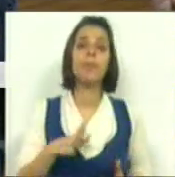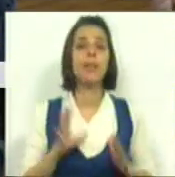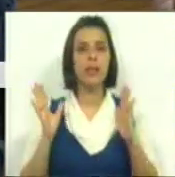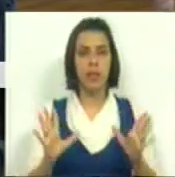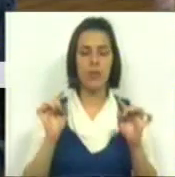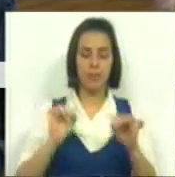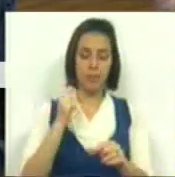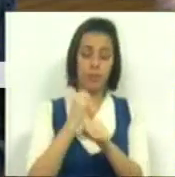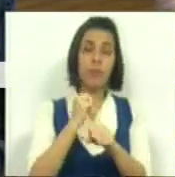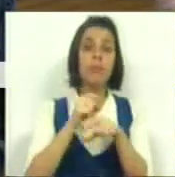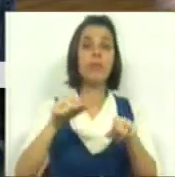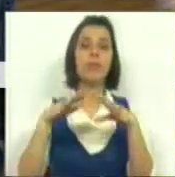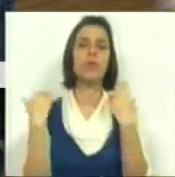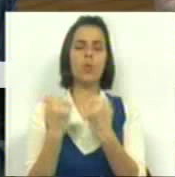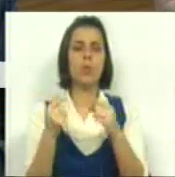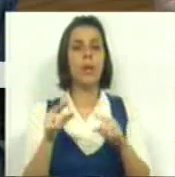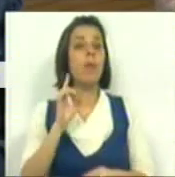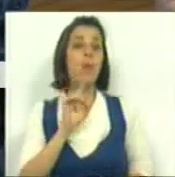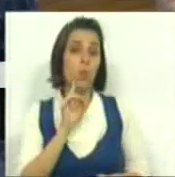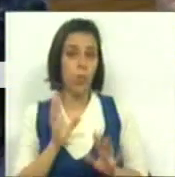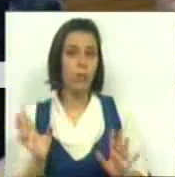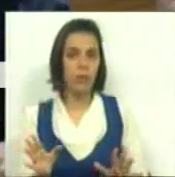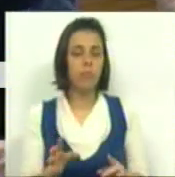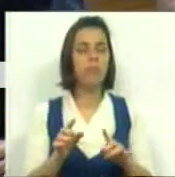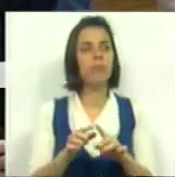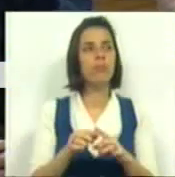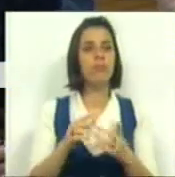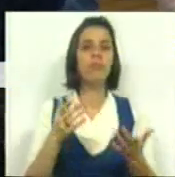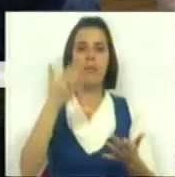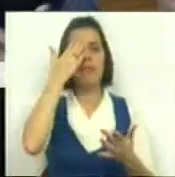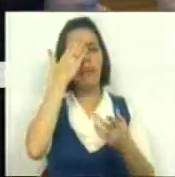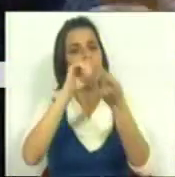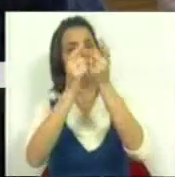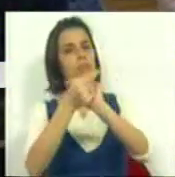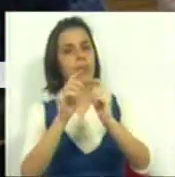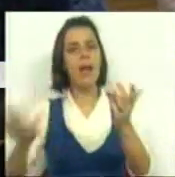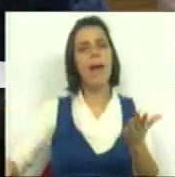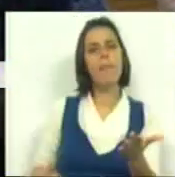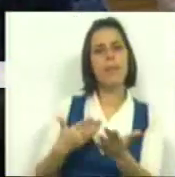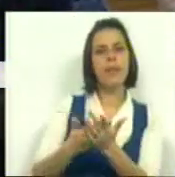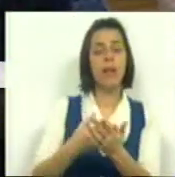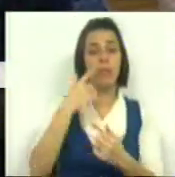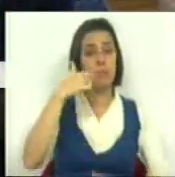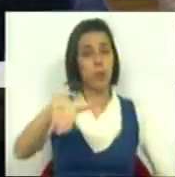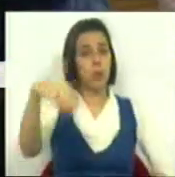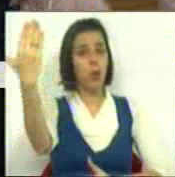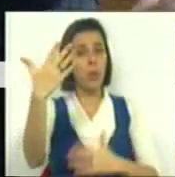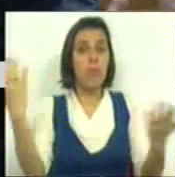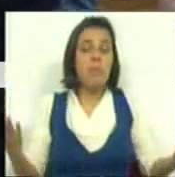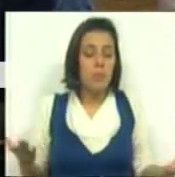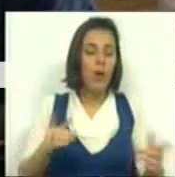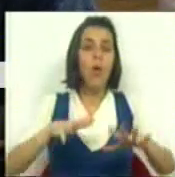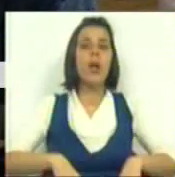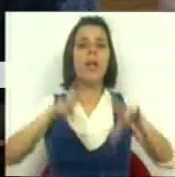diz-nos que este trabalho socialmente útil é para moralizar e apresenta-nos até um dado extraordinário